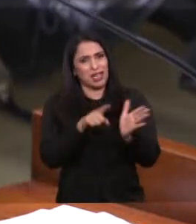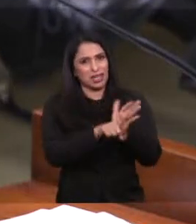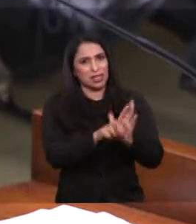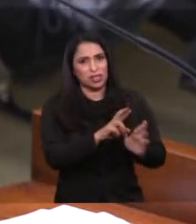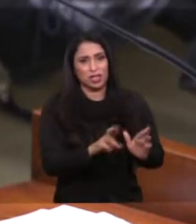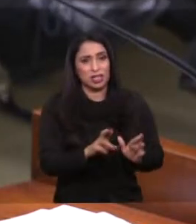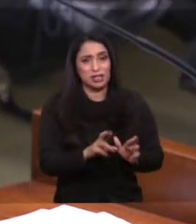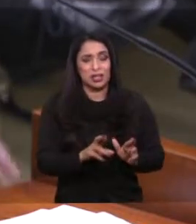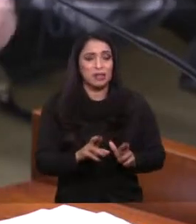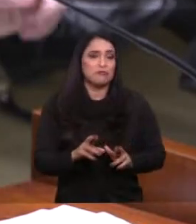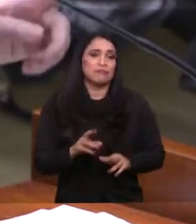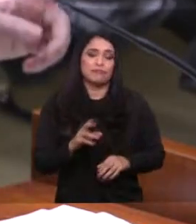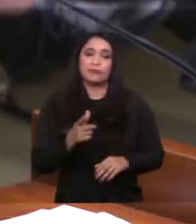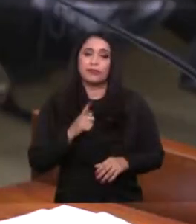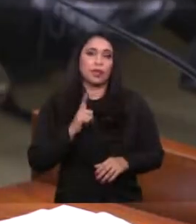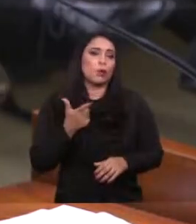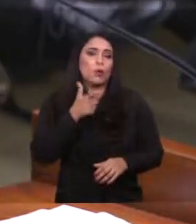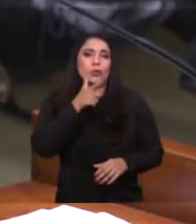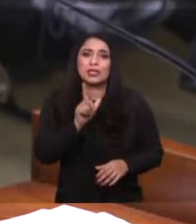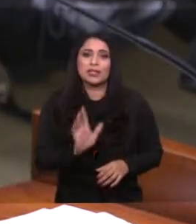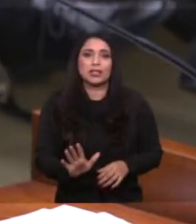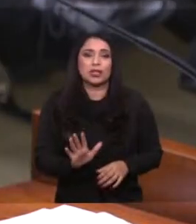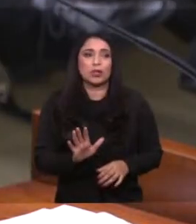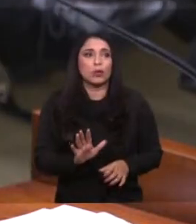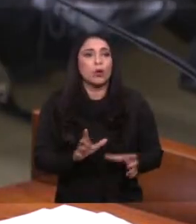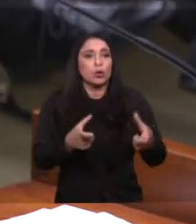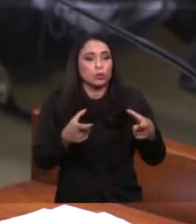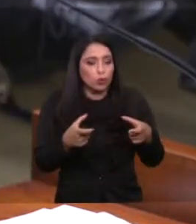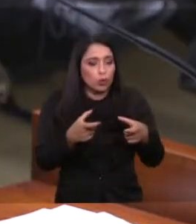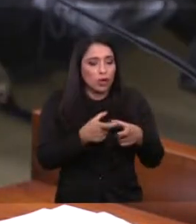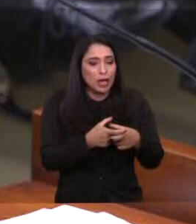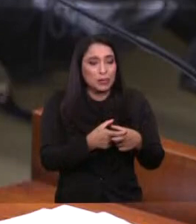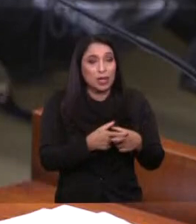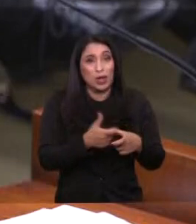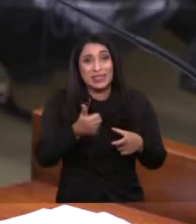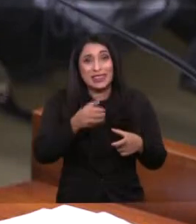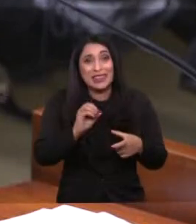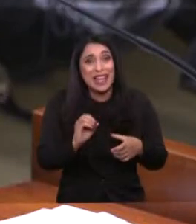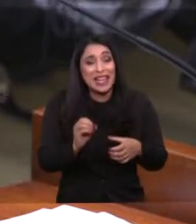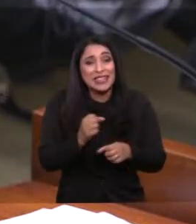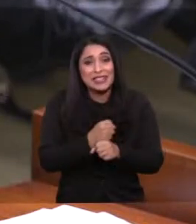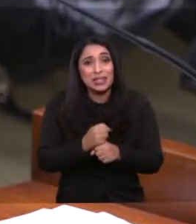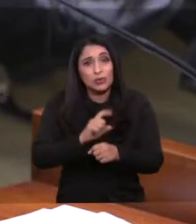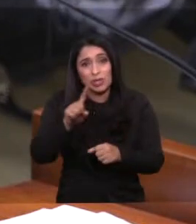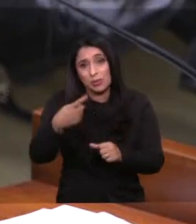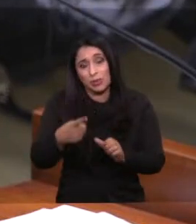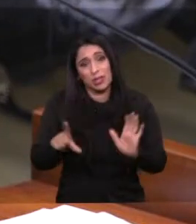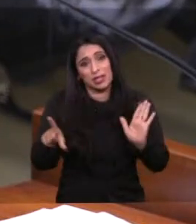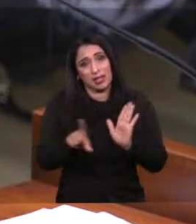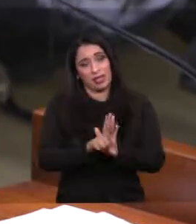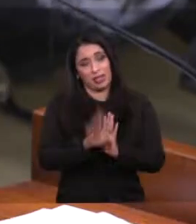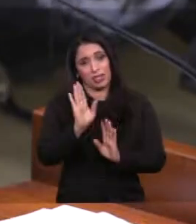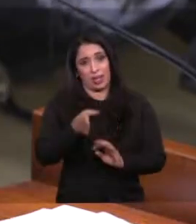não conseguiu implementar um DIPO regional passados 10 anos da edição da lei que o criou. Nesse ponto,